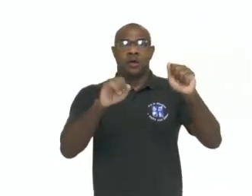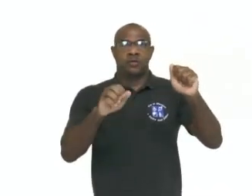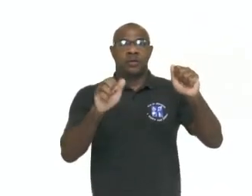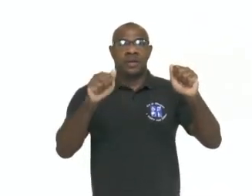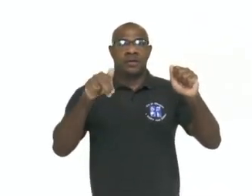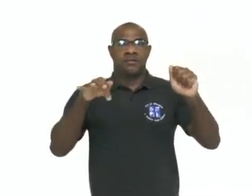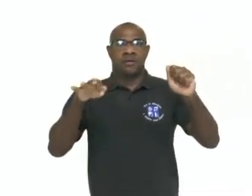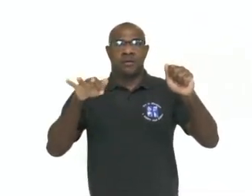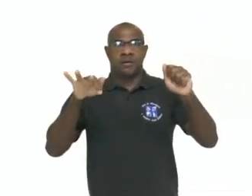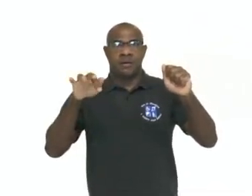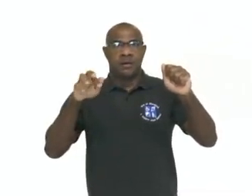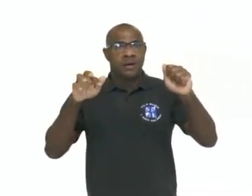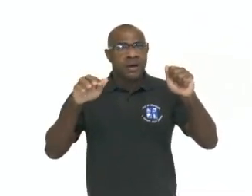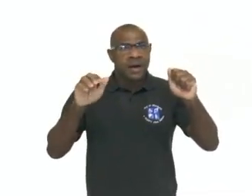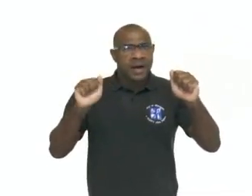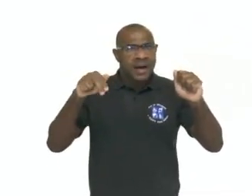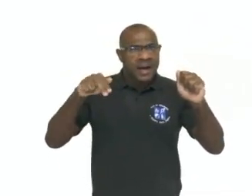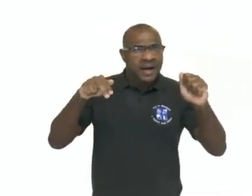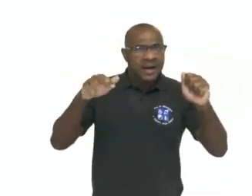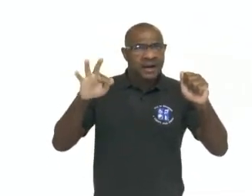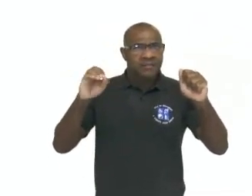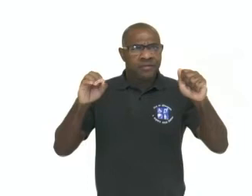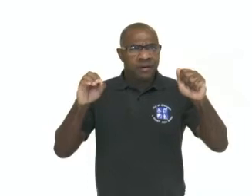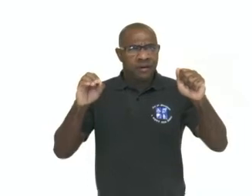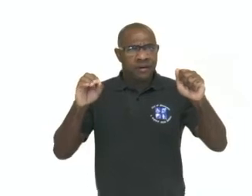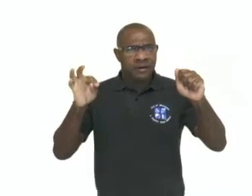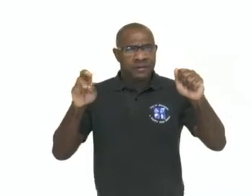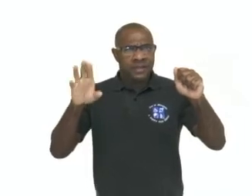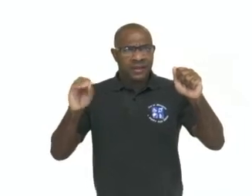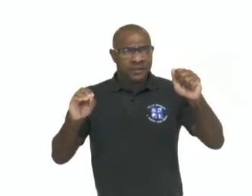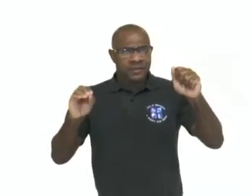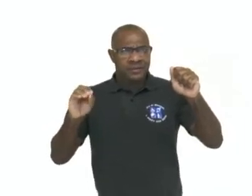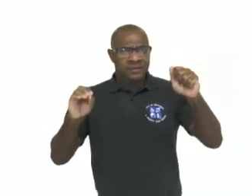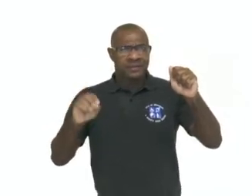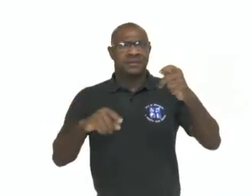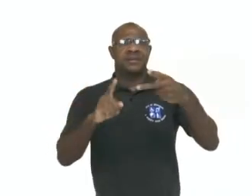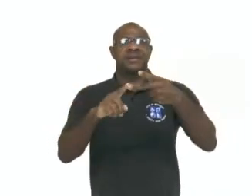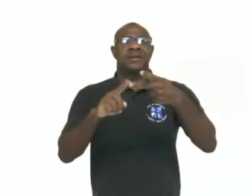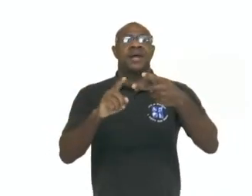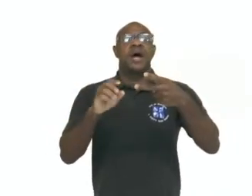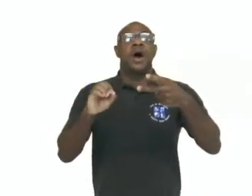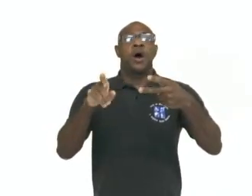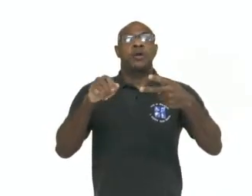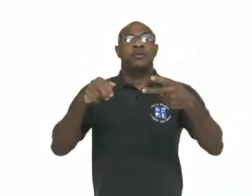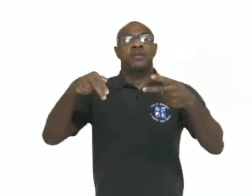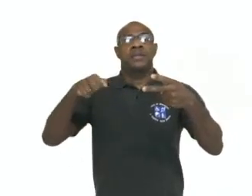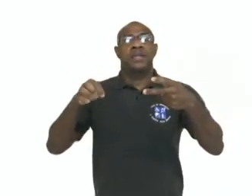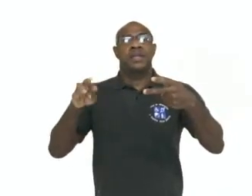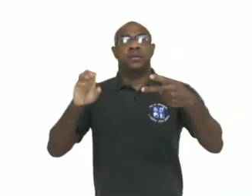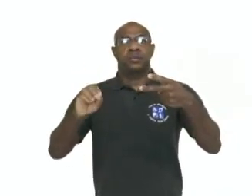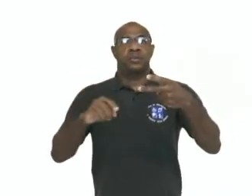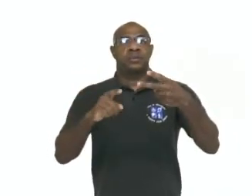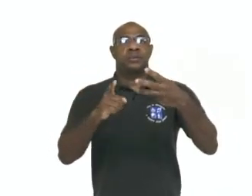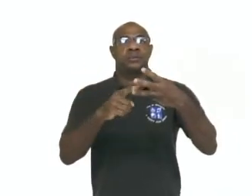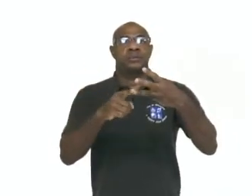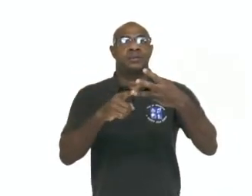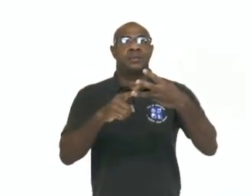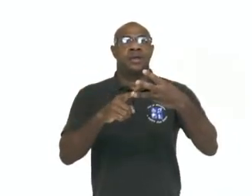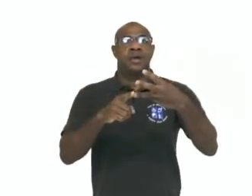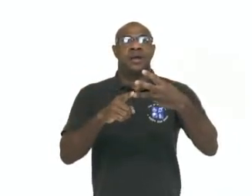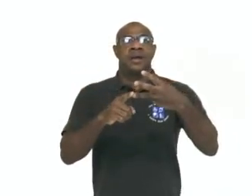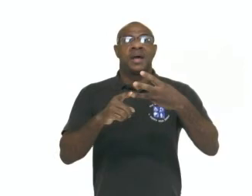diferenciado. O B, que é o NO, monóxido de nitrogênio, é um óxido neutro. O Cl2O, monóxido